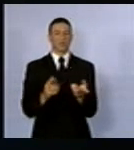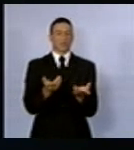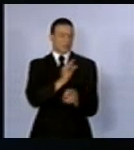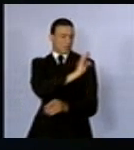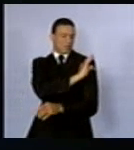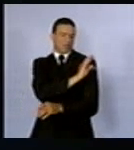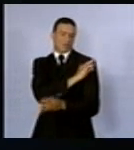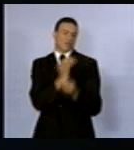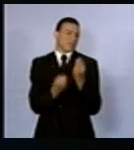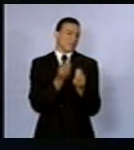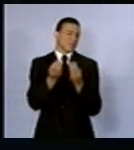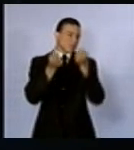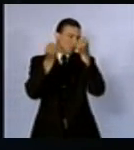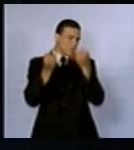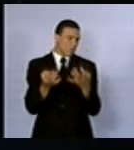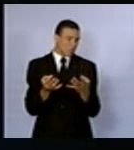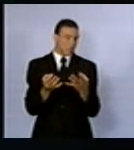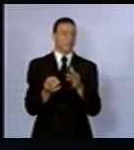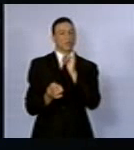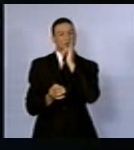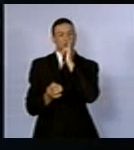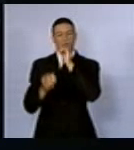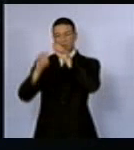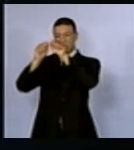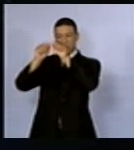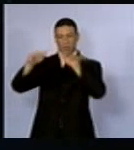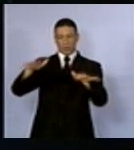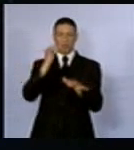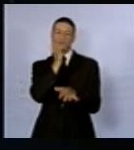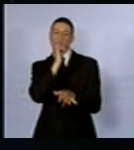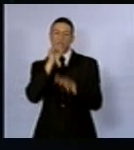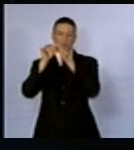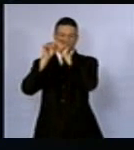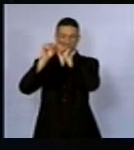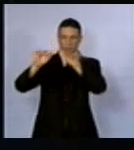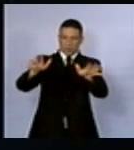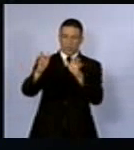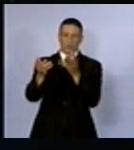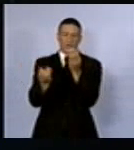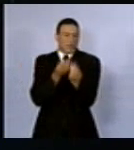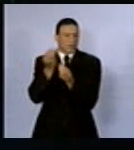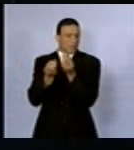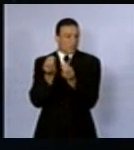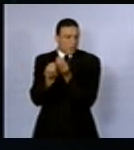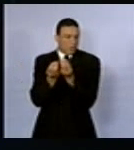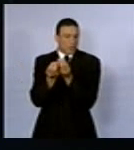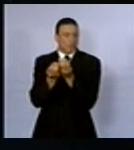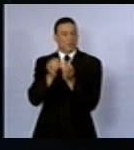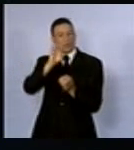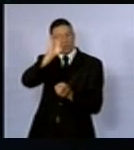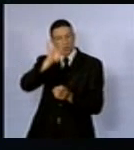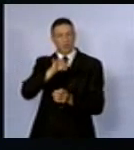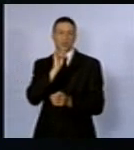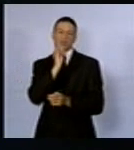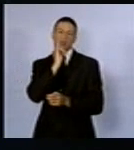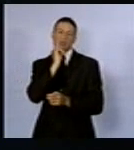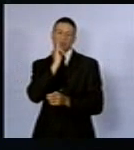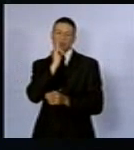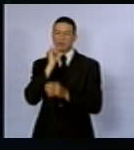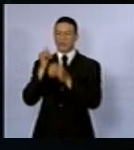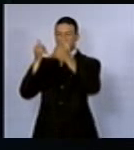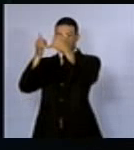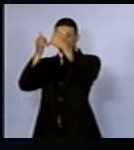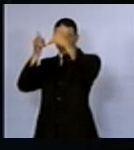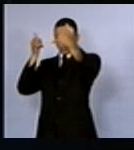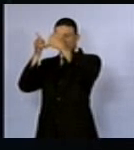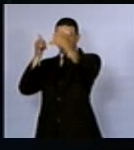vem o campo magnético? O campo magnético, ele é decorrente da circulação de corrente